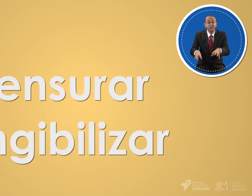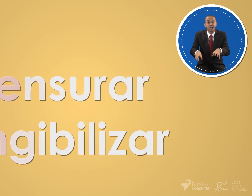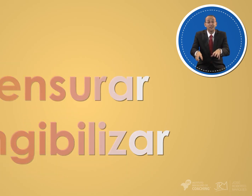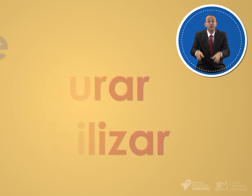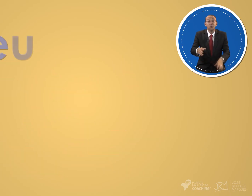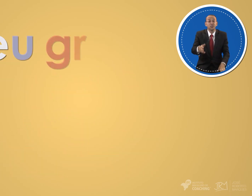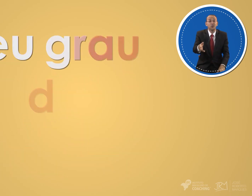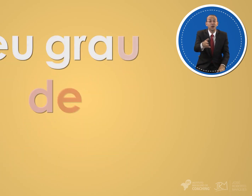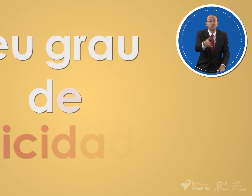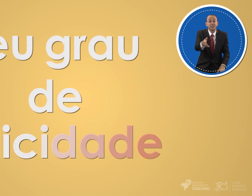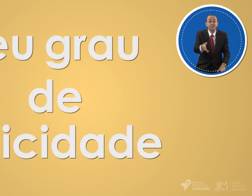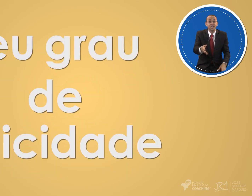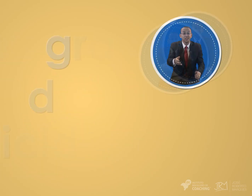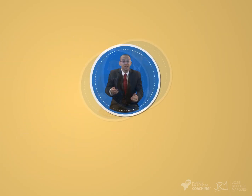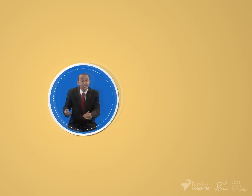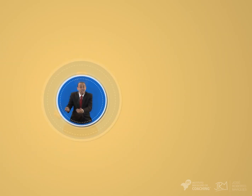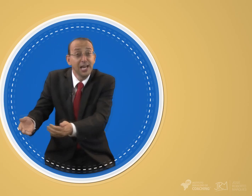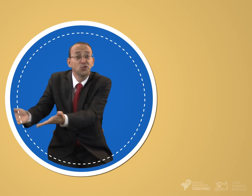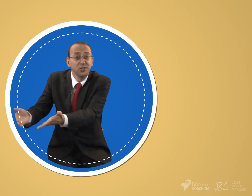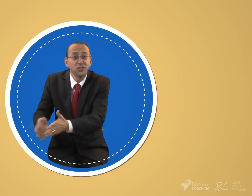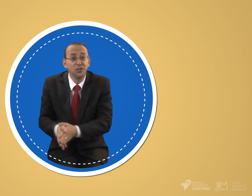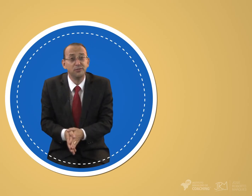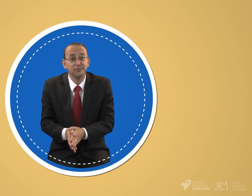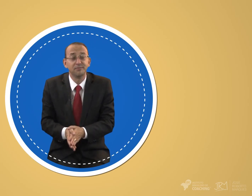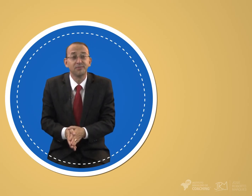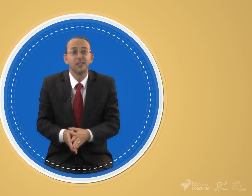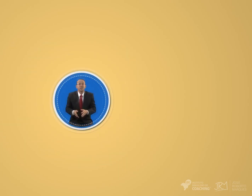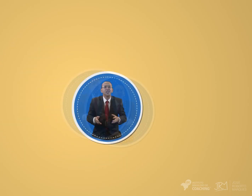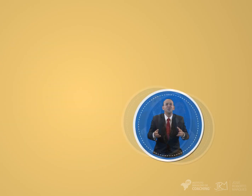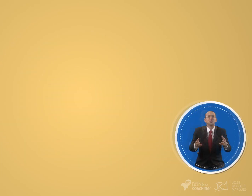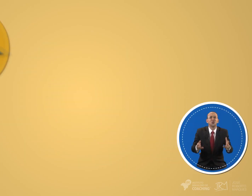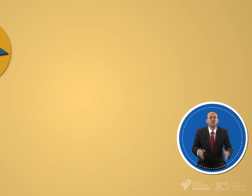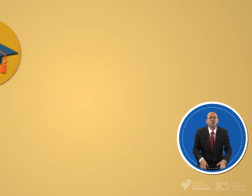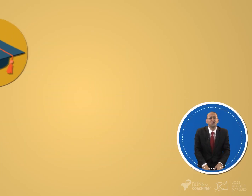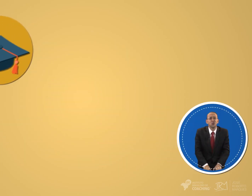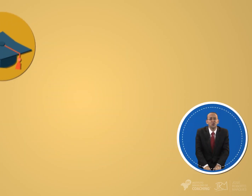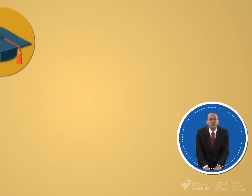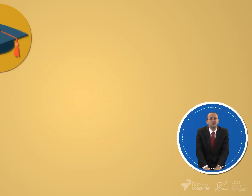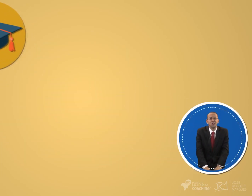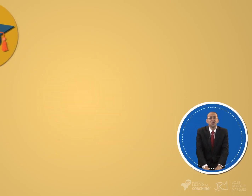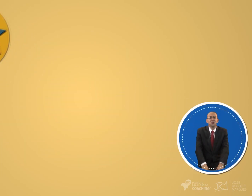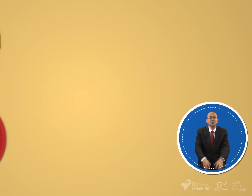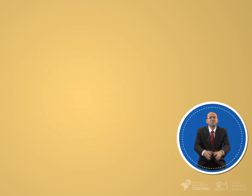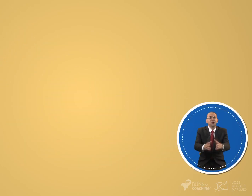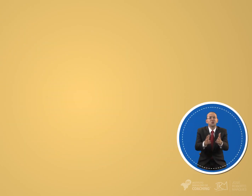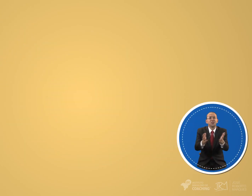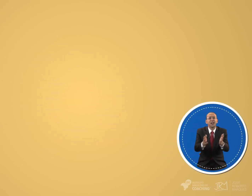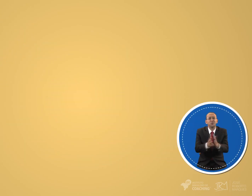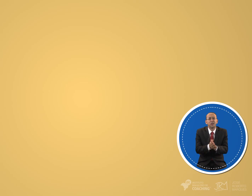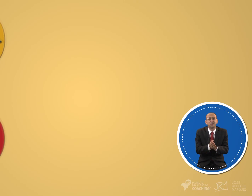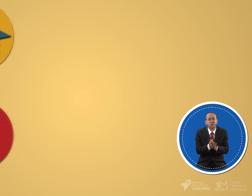tangibilizar o seu grau de felicidade que é subjetivo eu sou um estudioso sou um